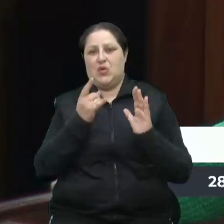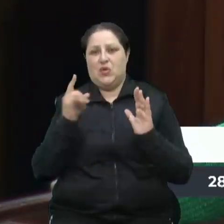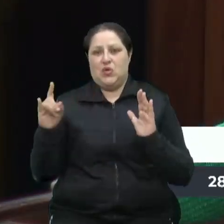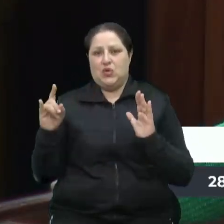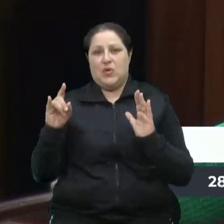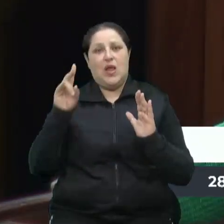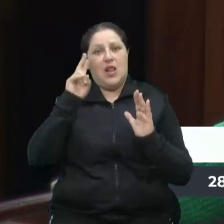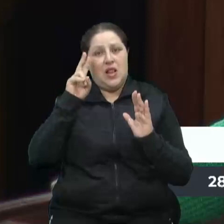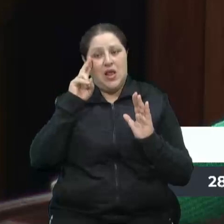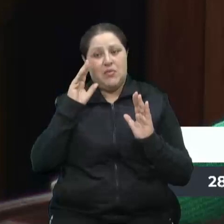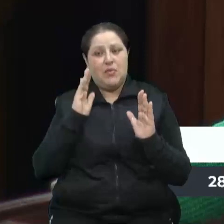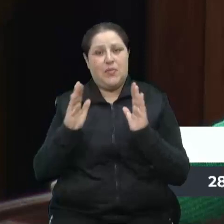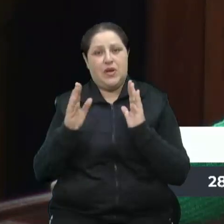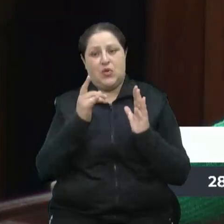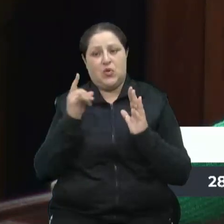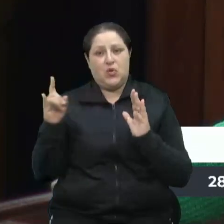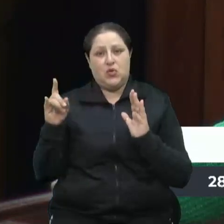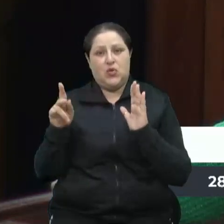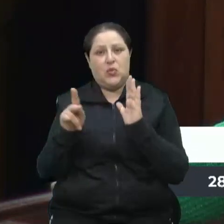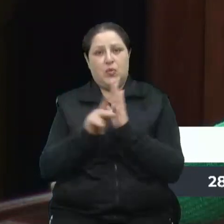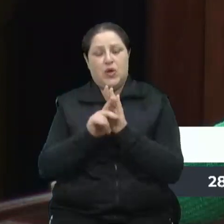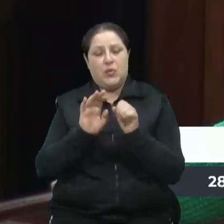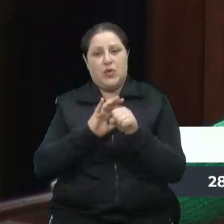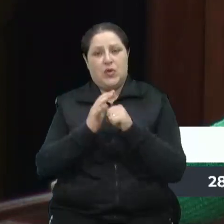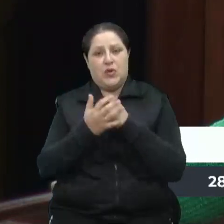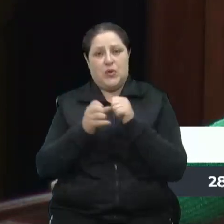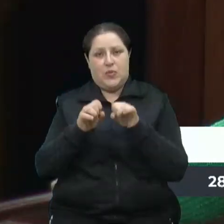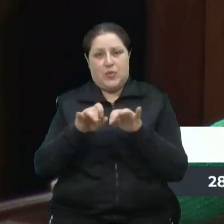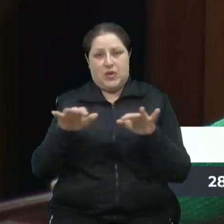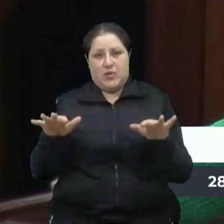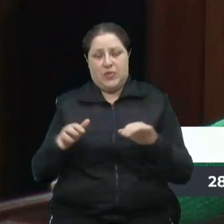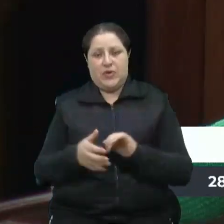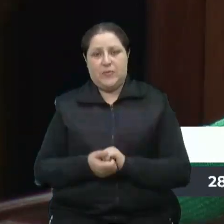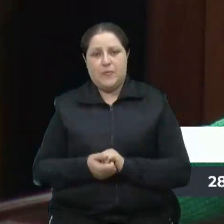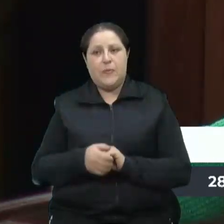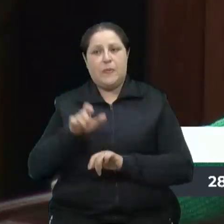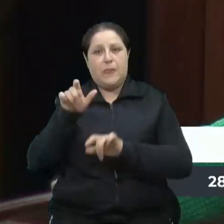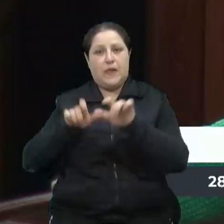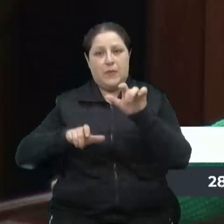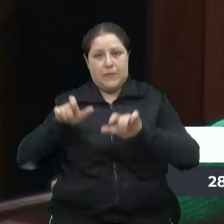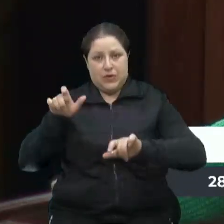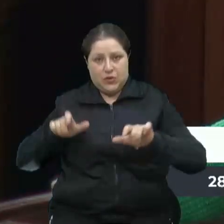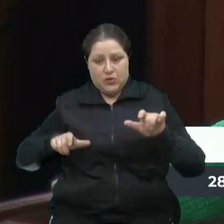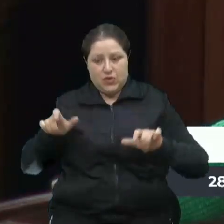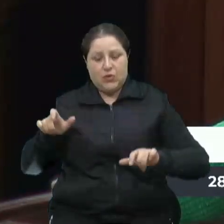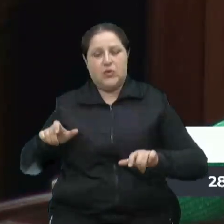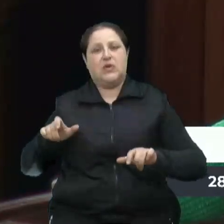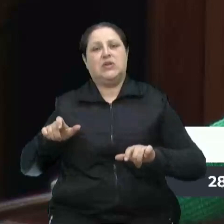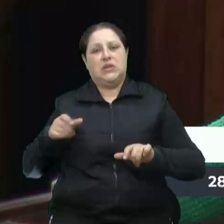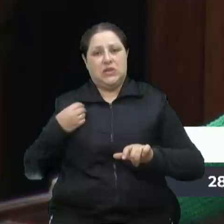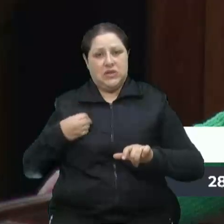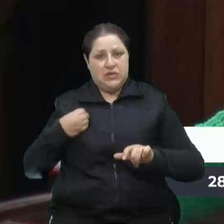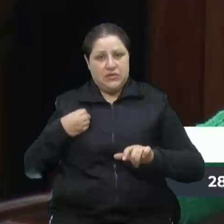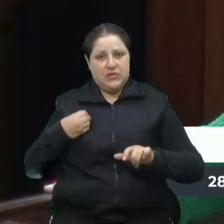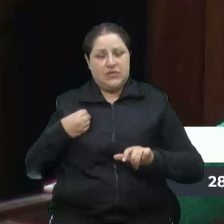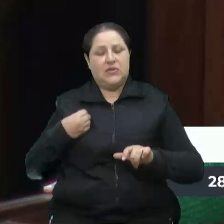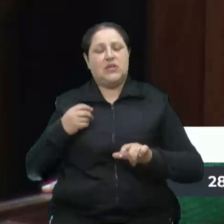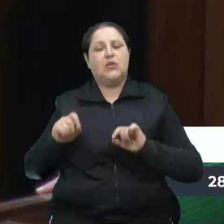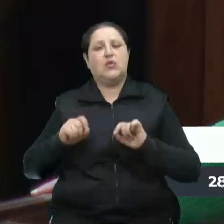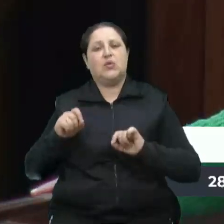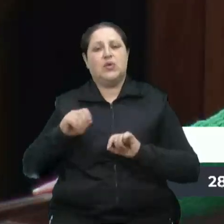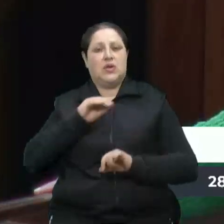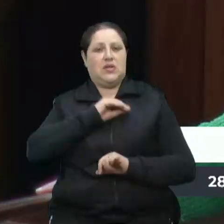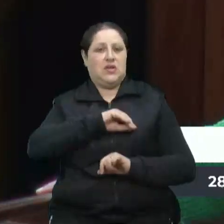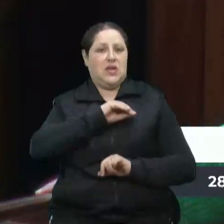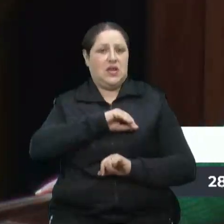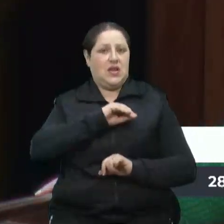período, lembremos, foi o período de pandemia, onde pessoas tiveram a sua renda